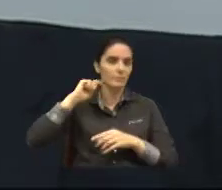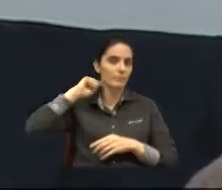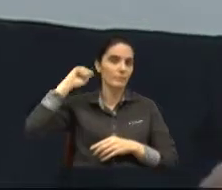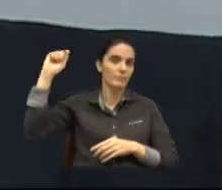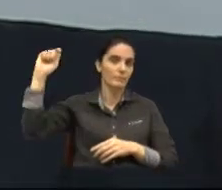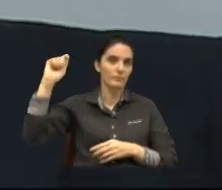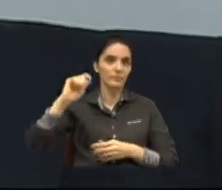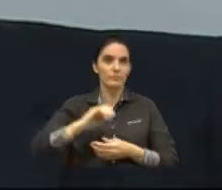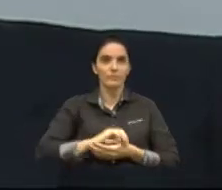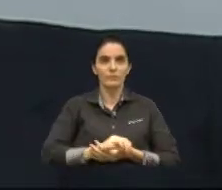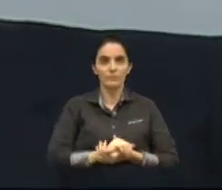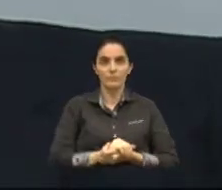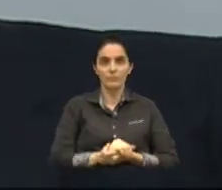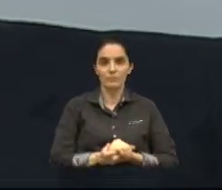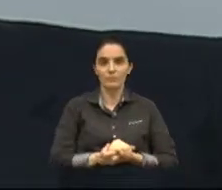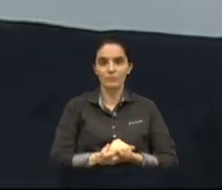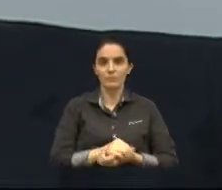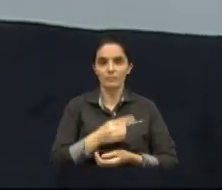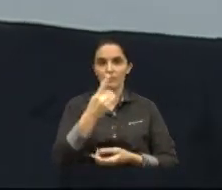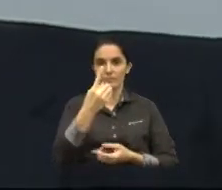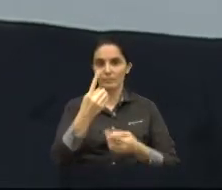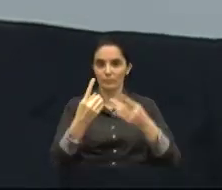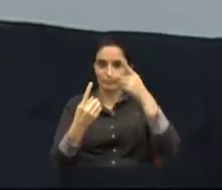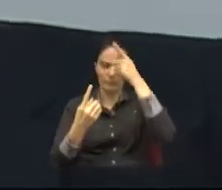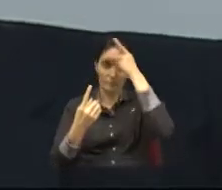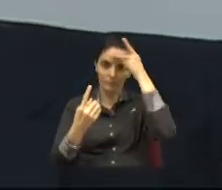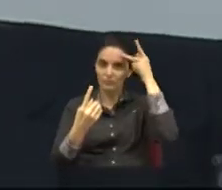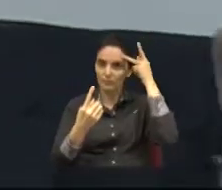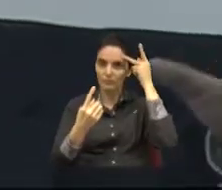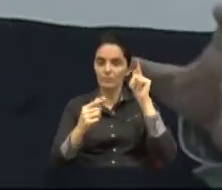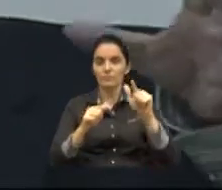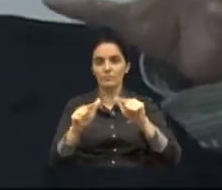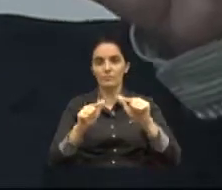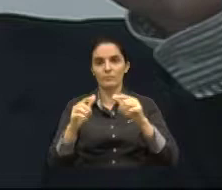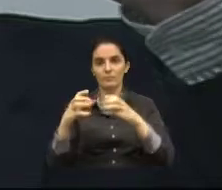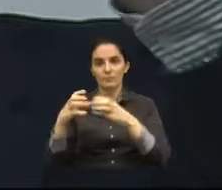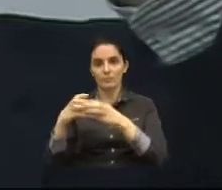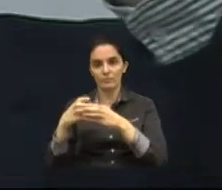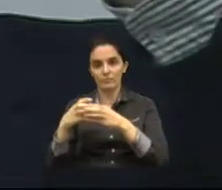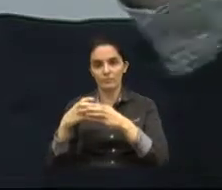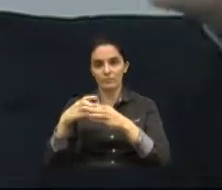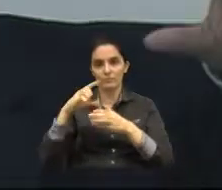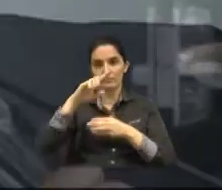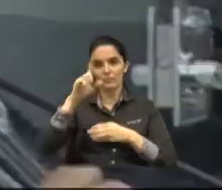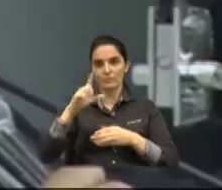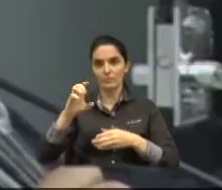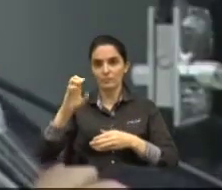uma das pessoas que trabalham da equipe da zoonose, teve